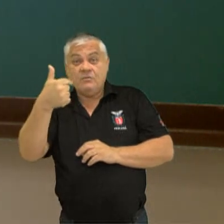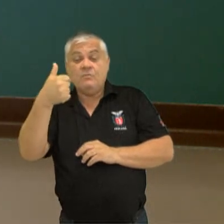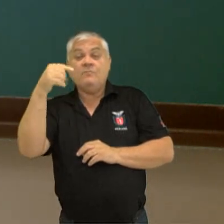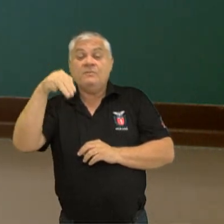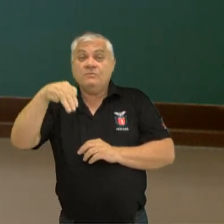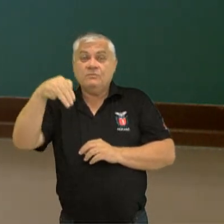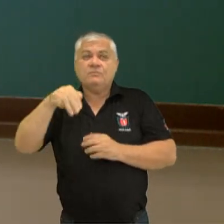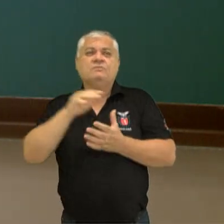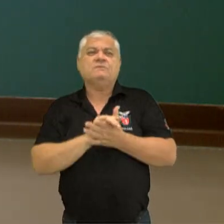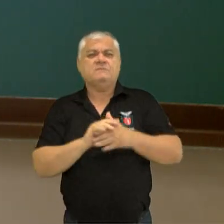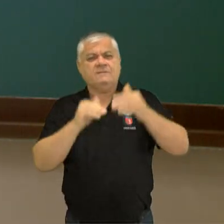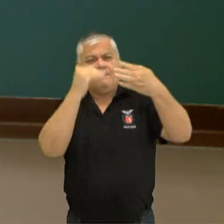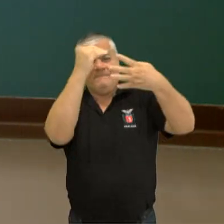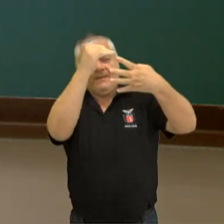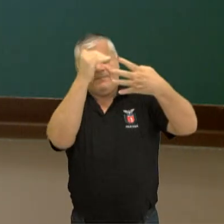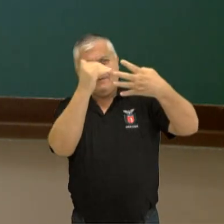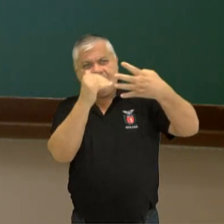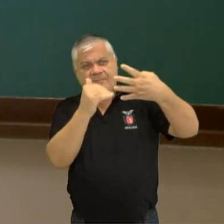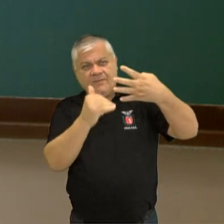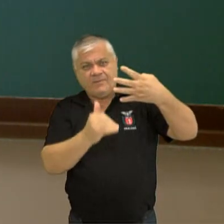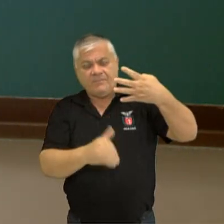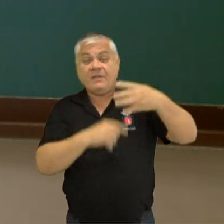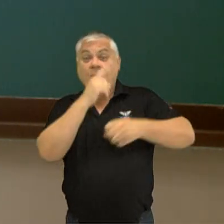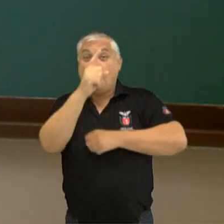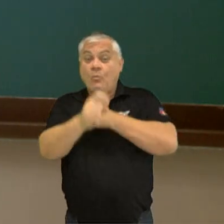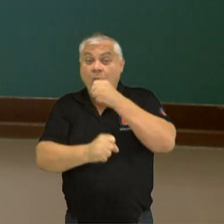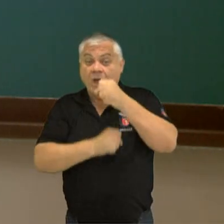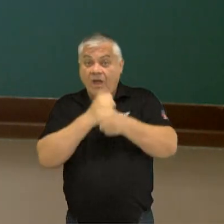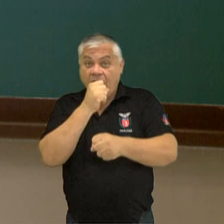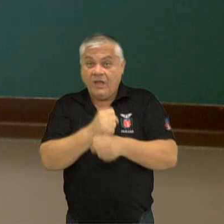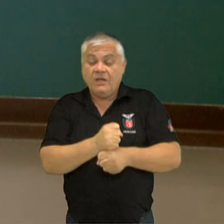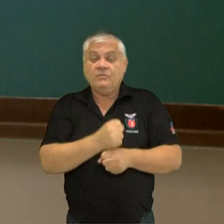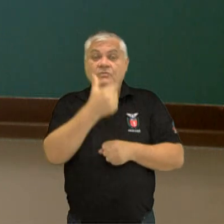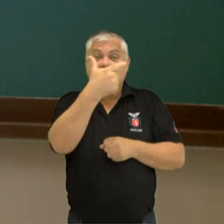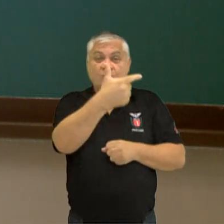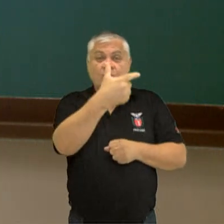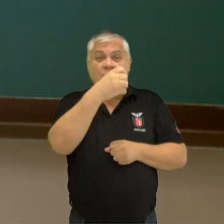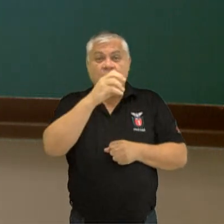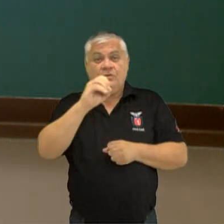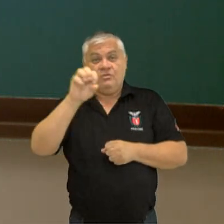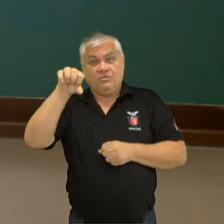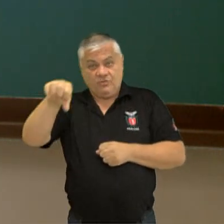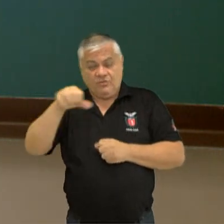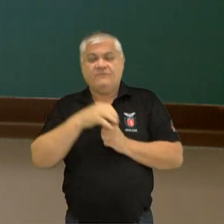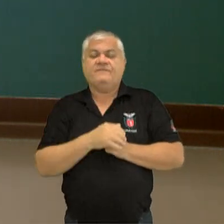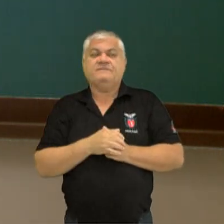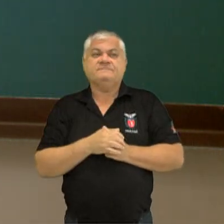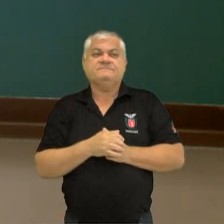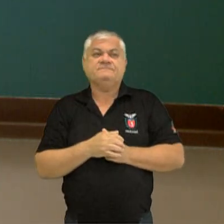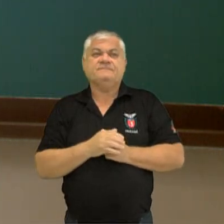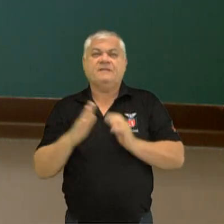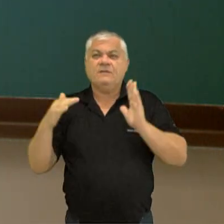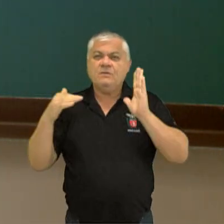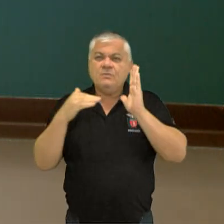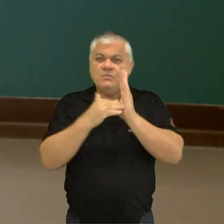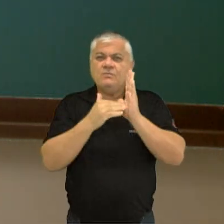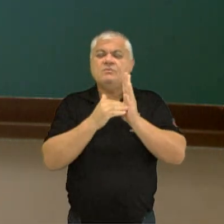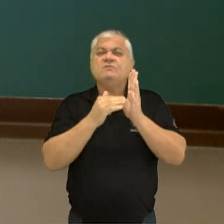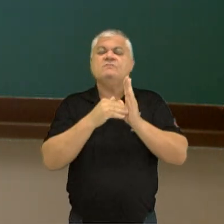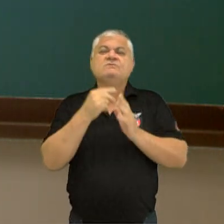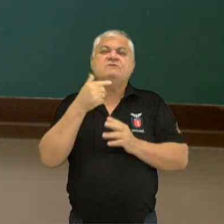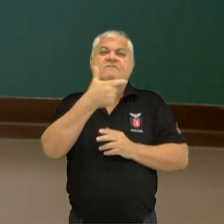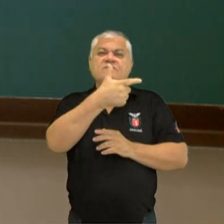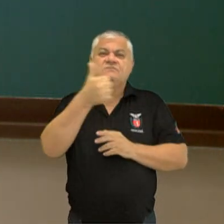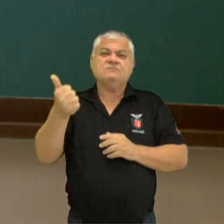E assim por diante durante o ano de 2009. Então aqui a última medição no dia 21/6,